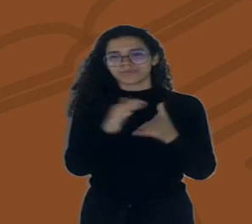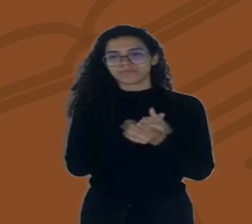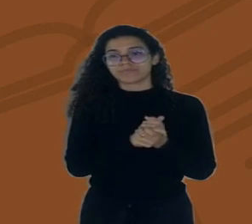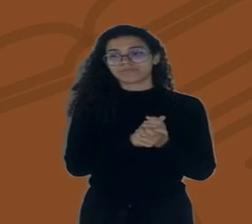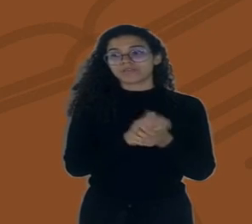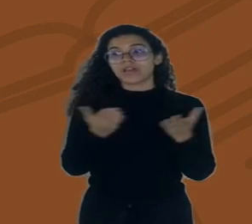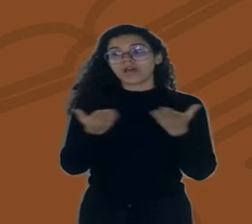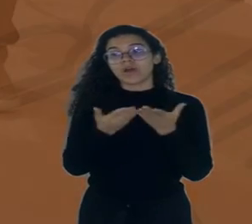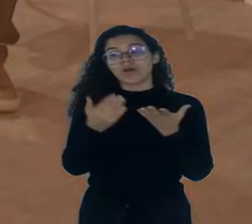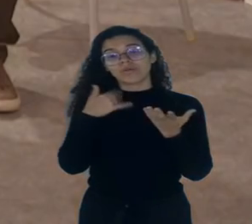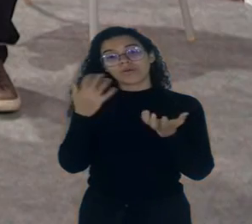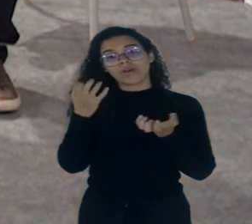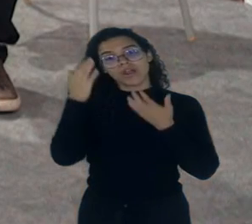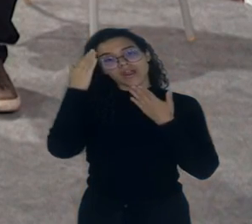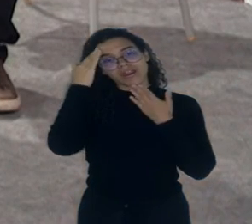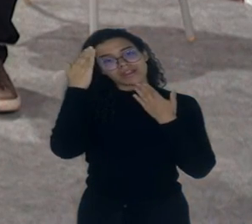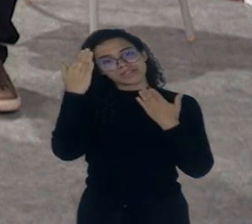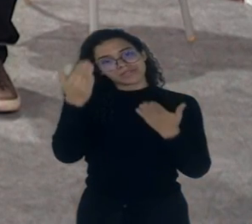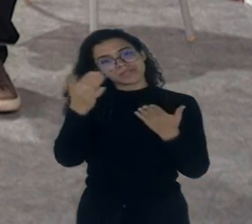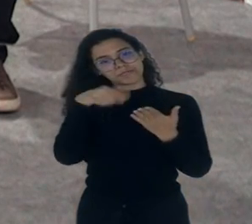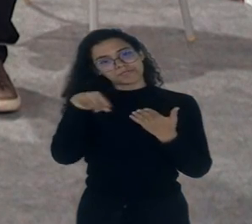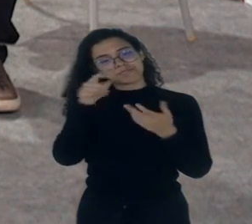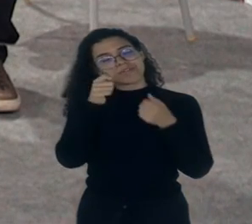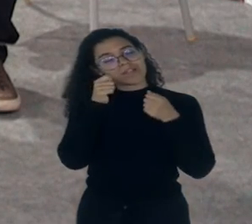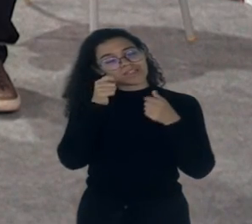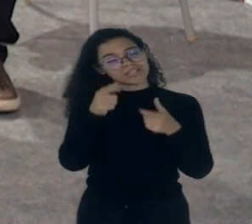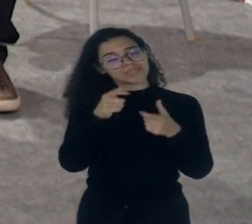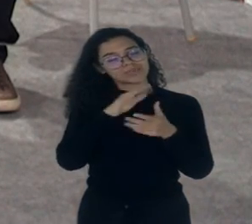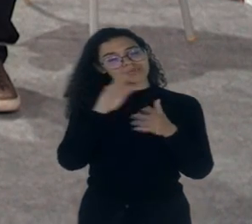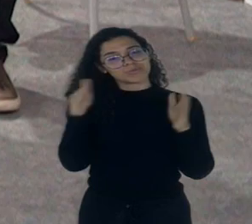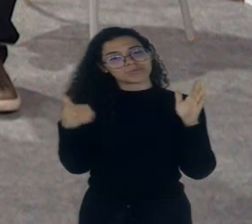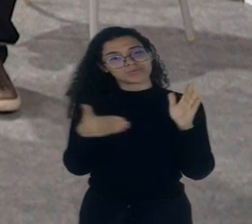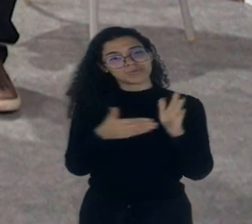de agradecer a atenção de todos e